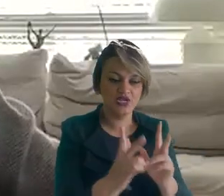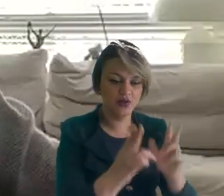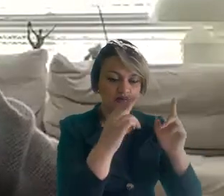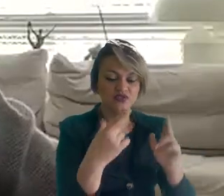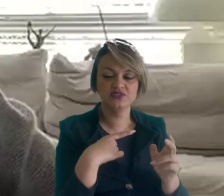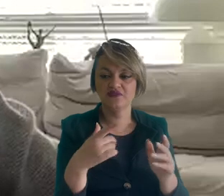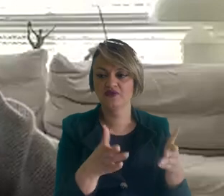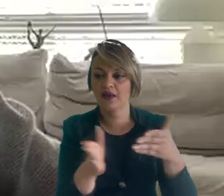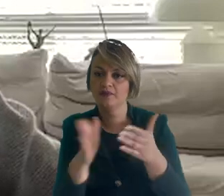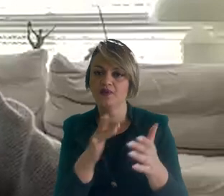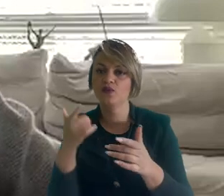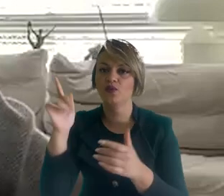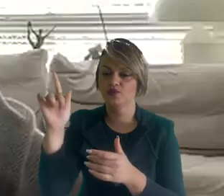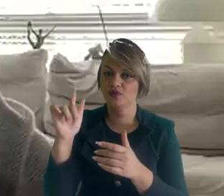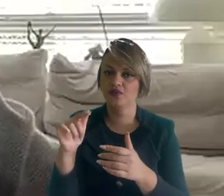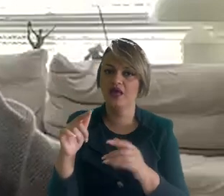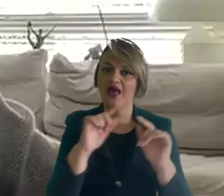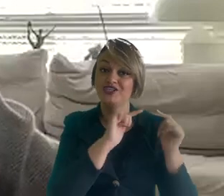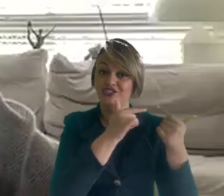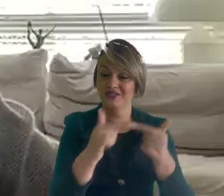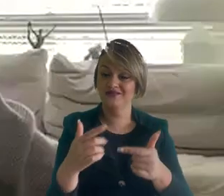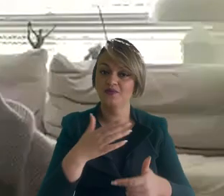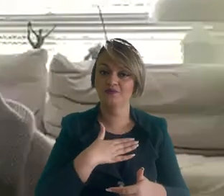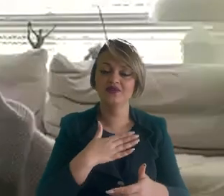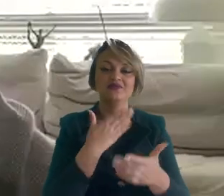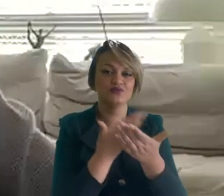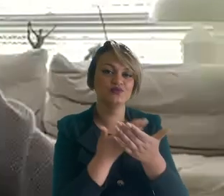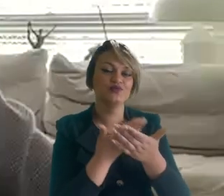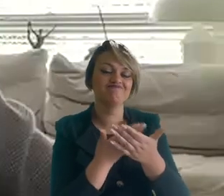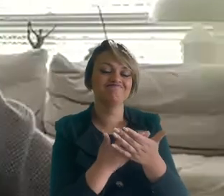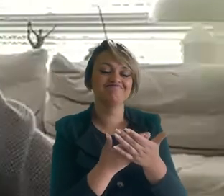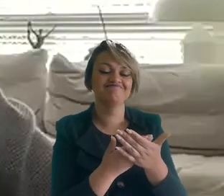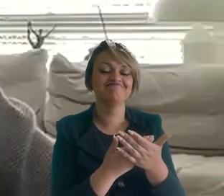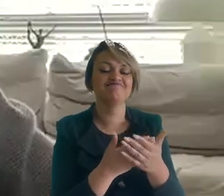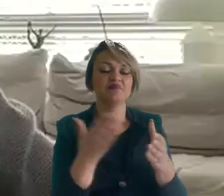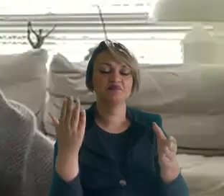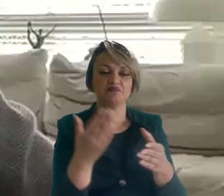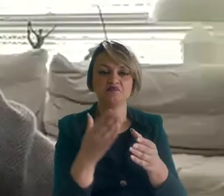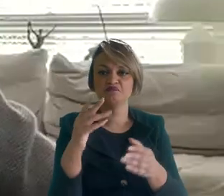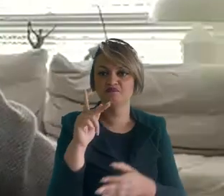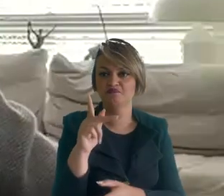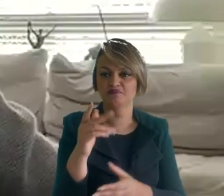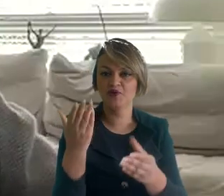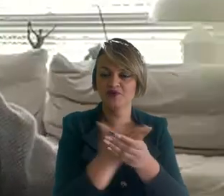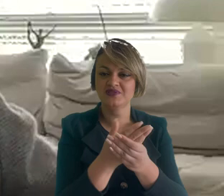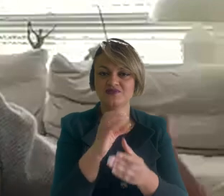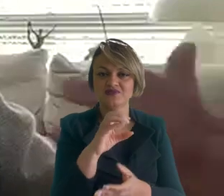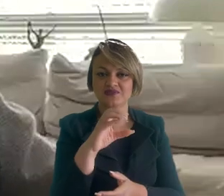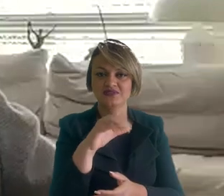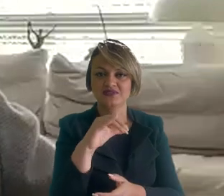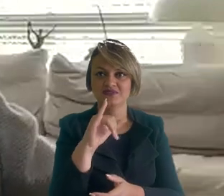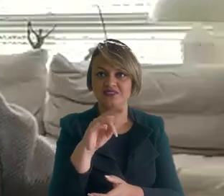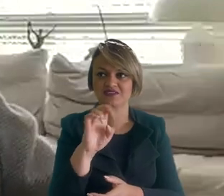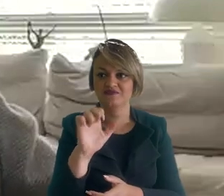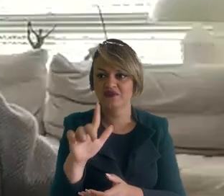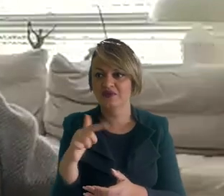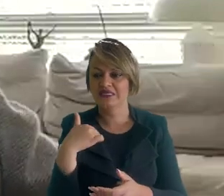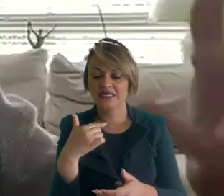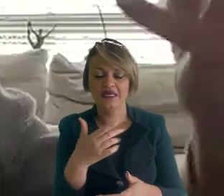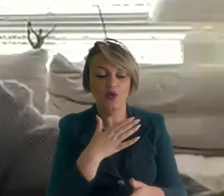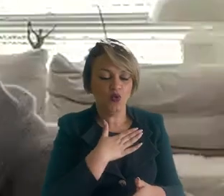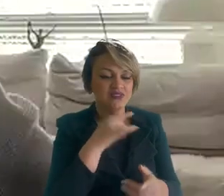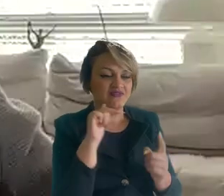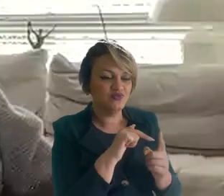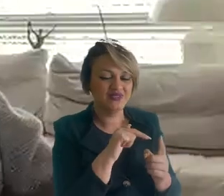caminho diferente a minha geração estudou processo civil eu fiquei à Deriva porque eu gostava de processo